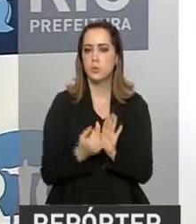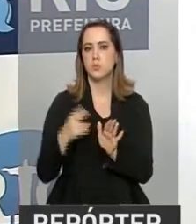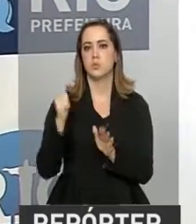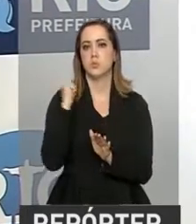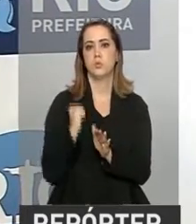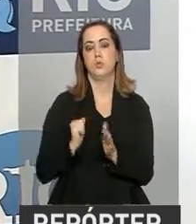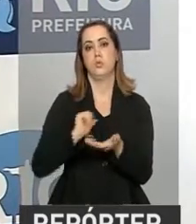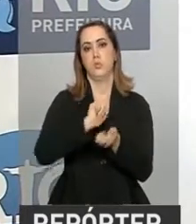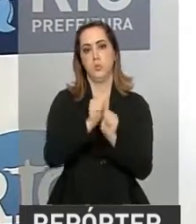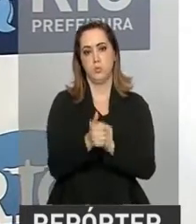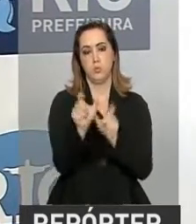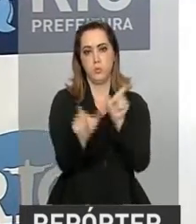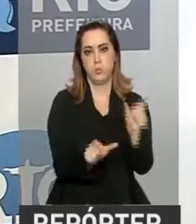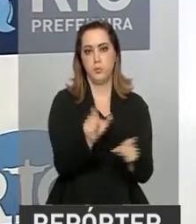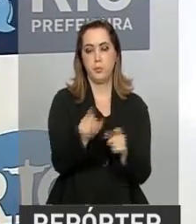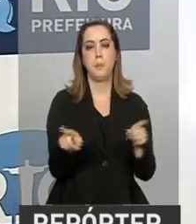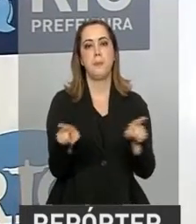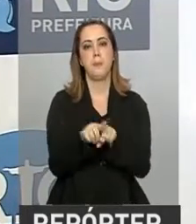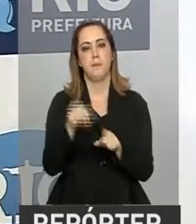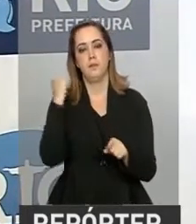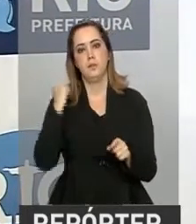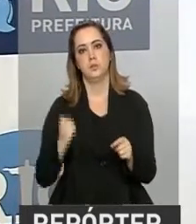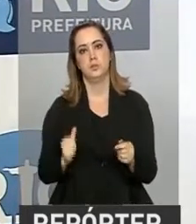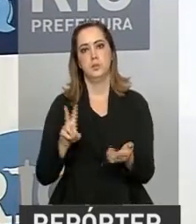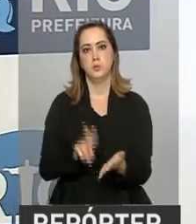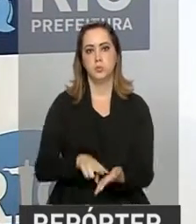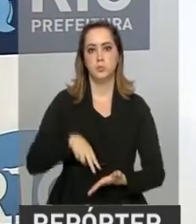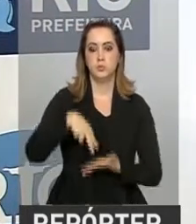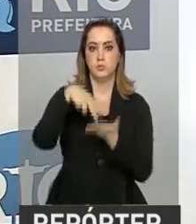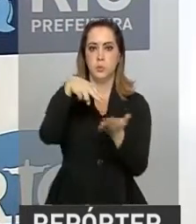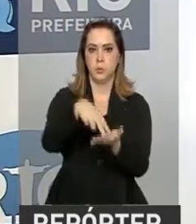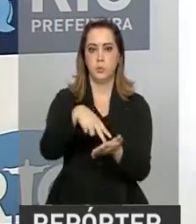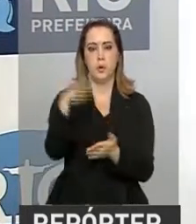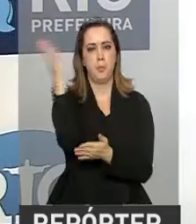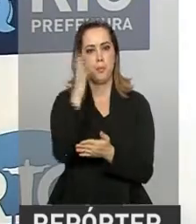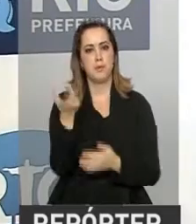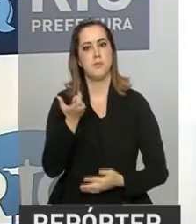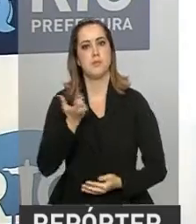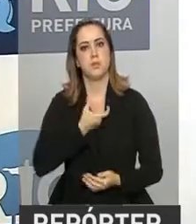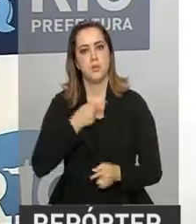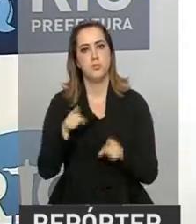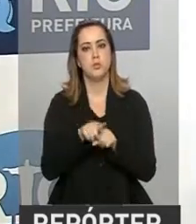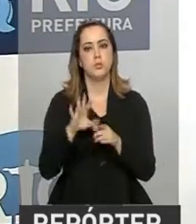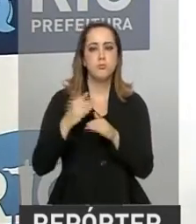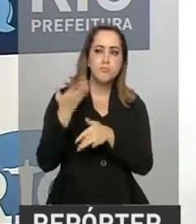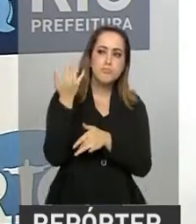do Plano Brasil Medalhas. E a gente observamos que vários atletas começaram